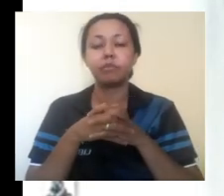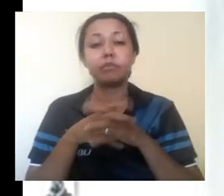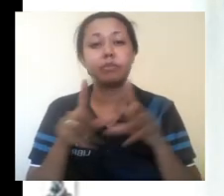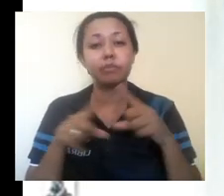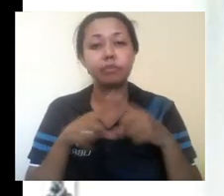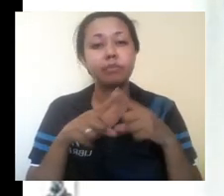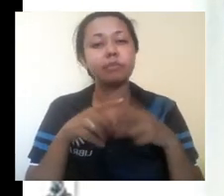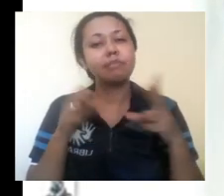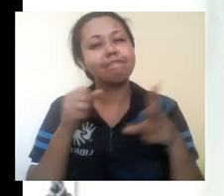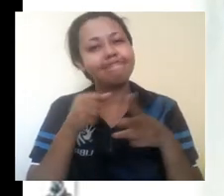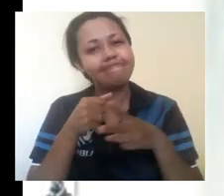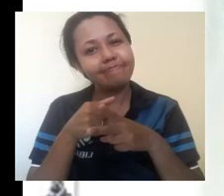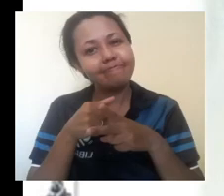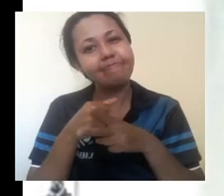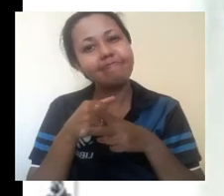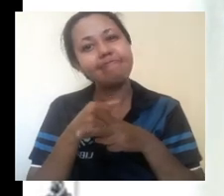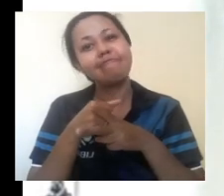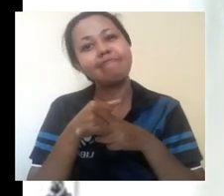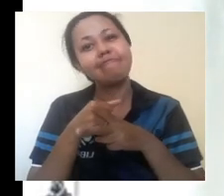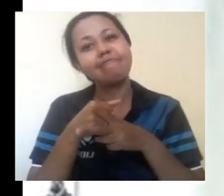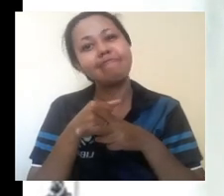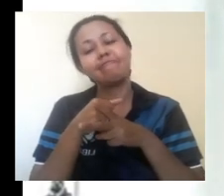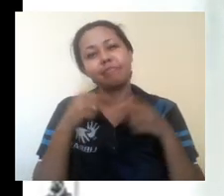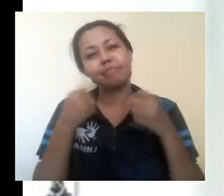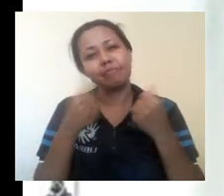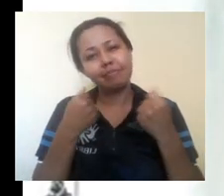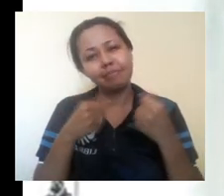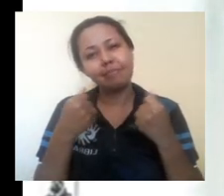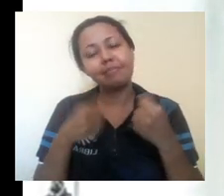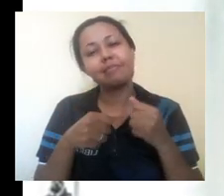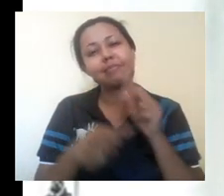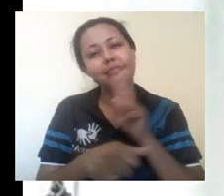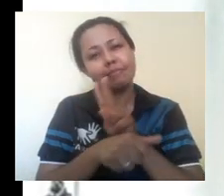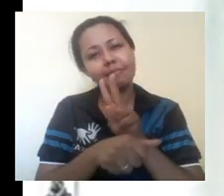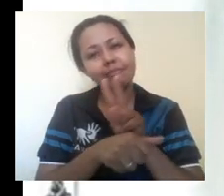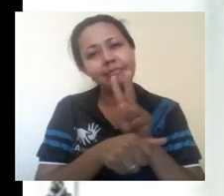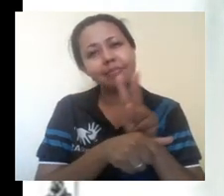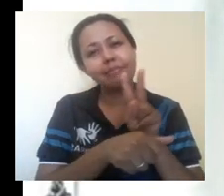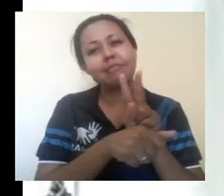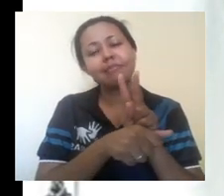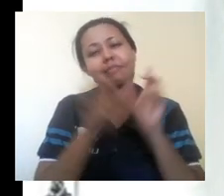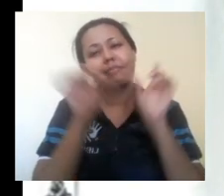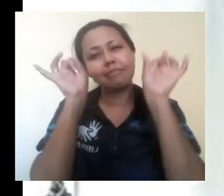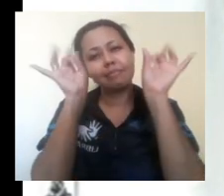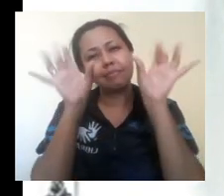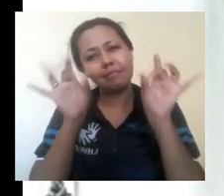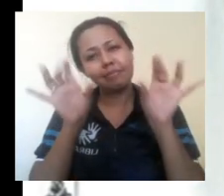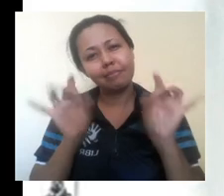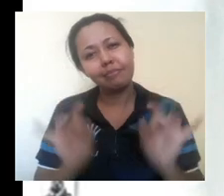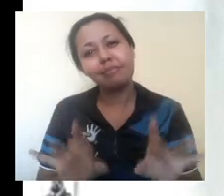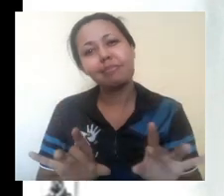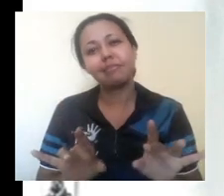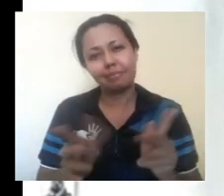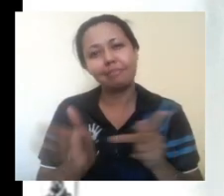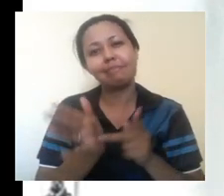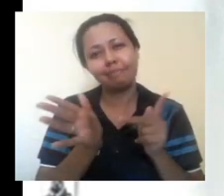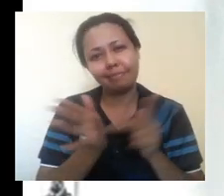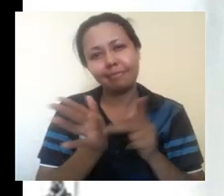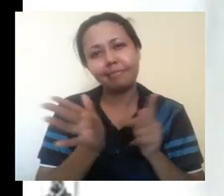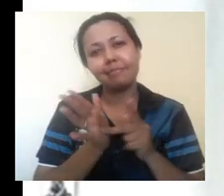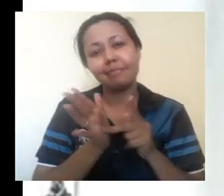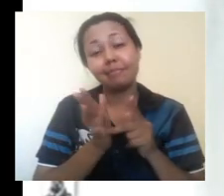é como eu tenho 3 filhos e quando a gente tem filho, mais de um, acontecem situações em que a gente precisa dar uma